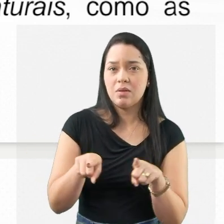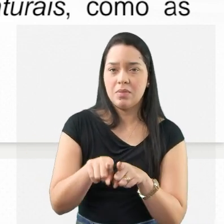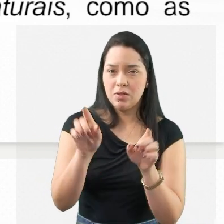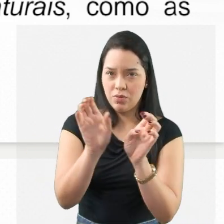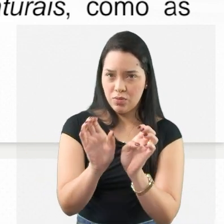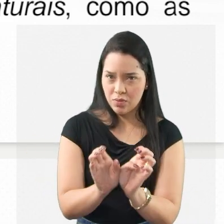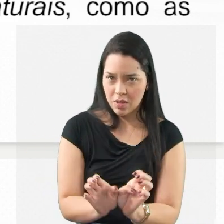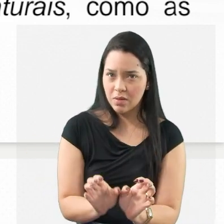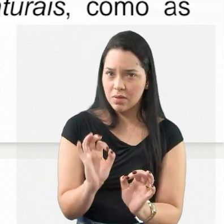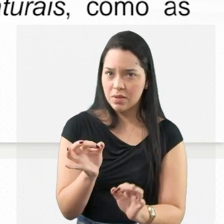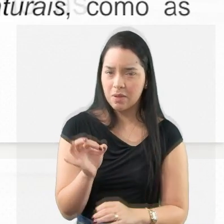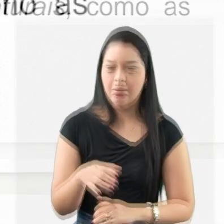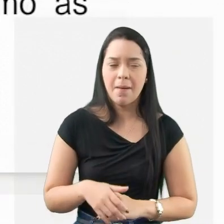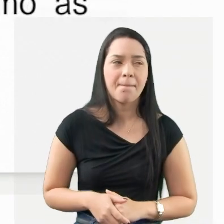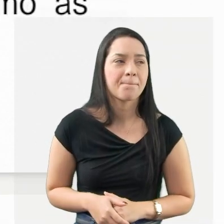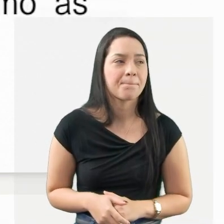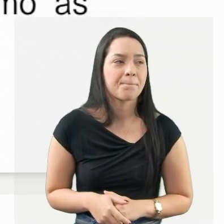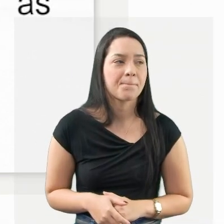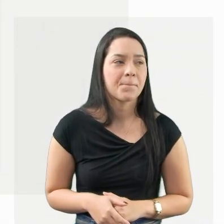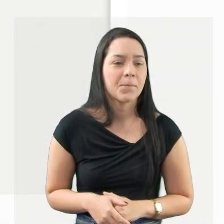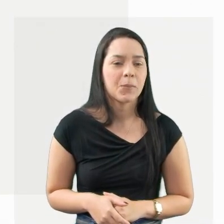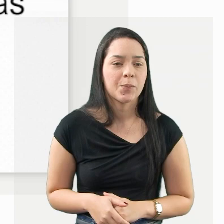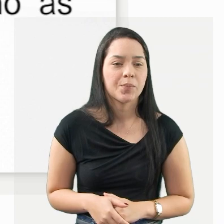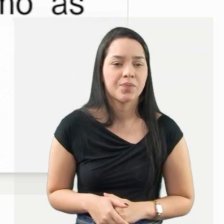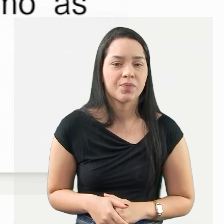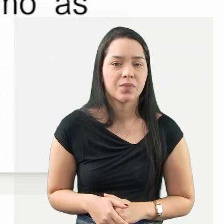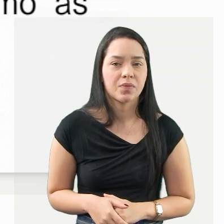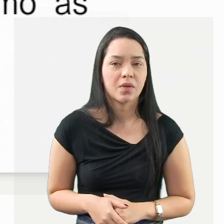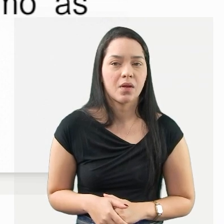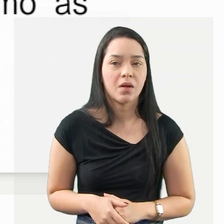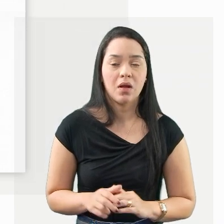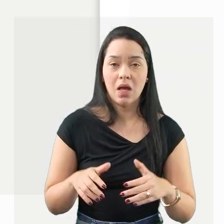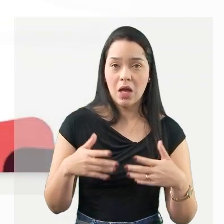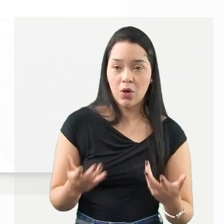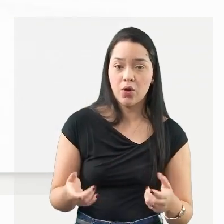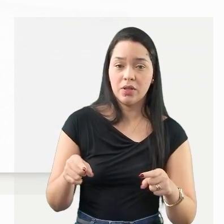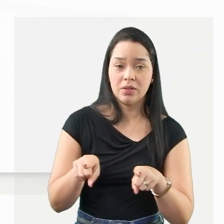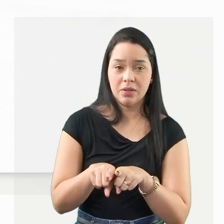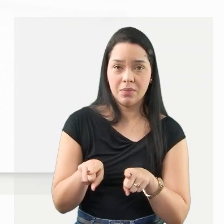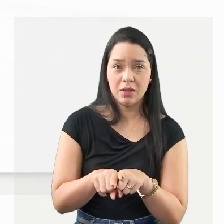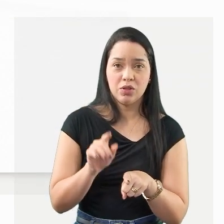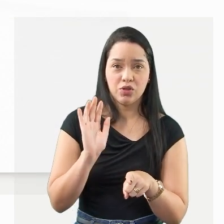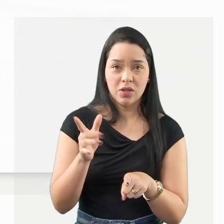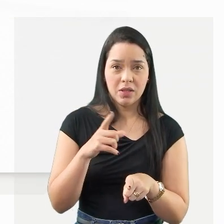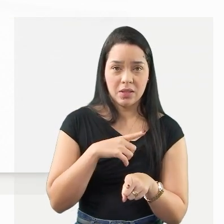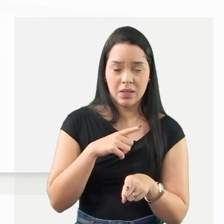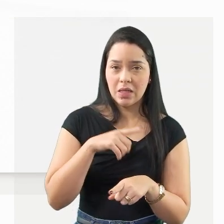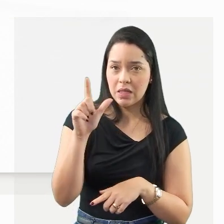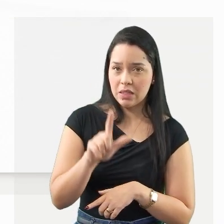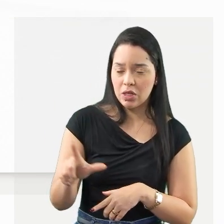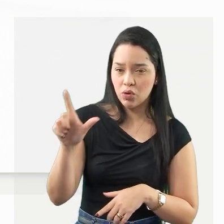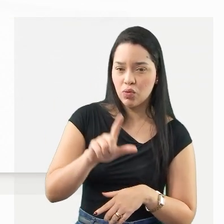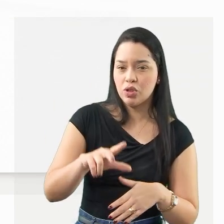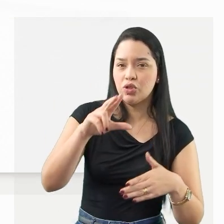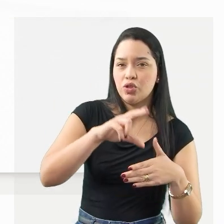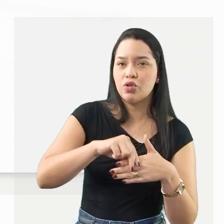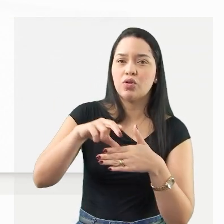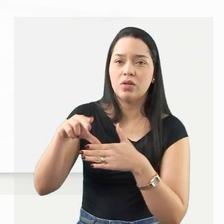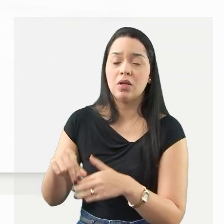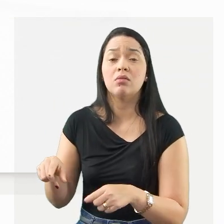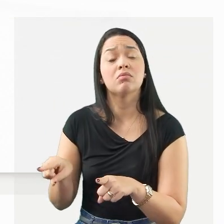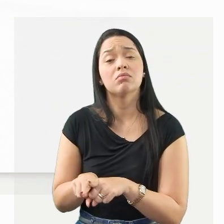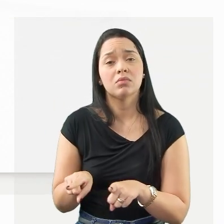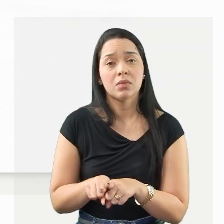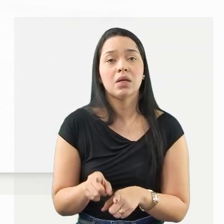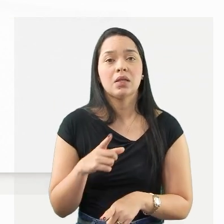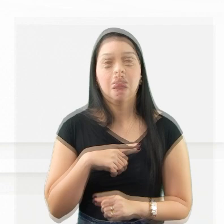dessa forma, certo? E aí a gente vai verificar também, quando trata da literatura de cordel, que tem essa